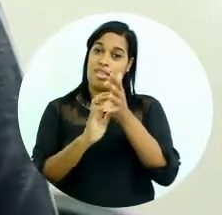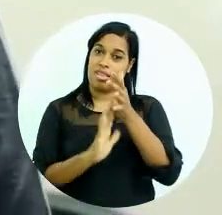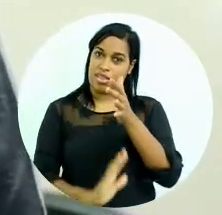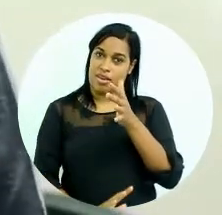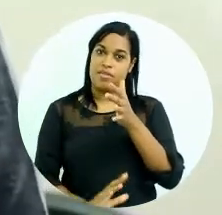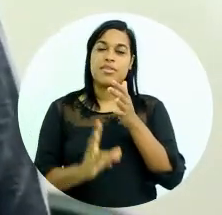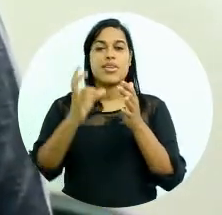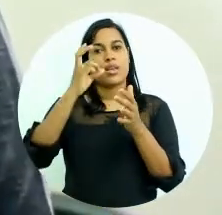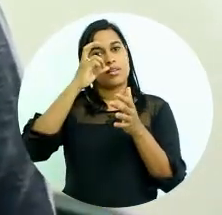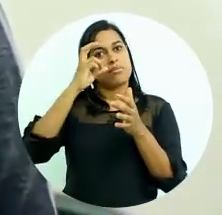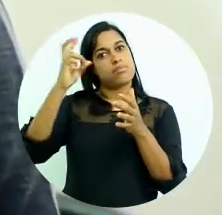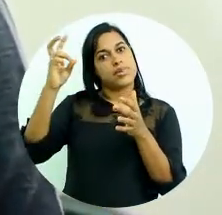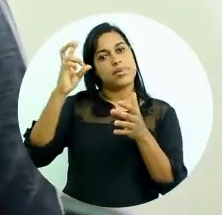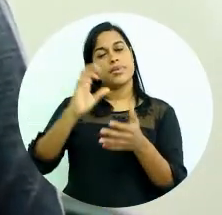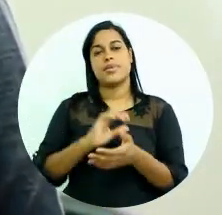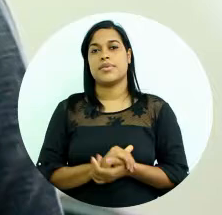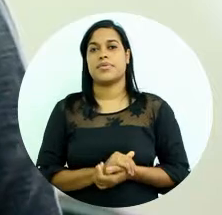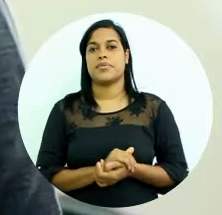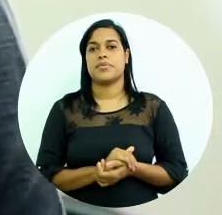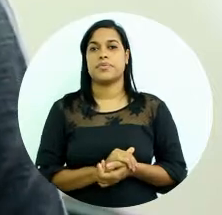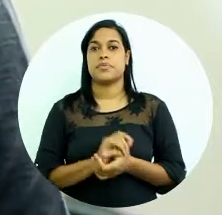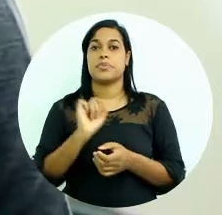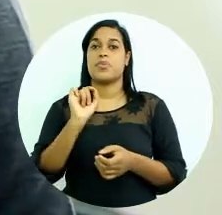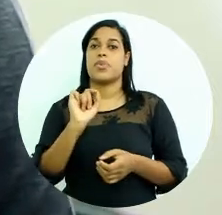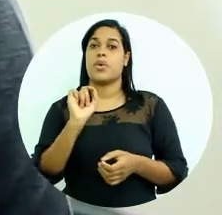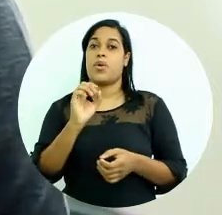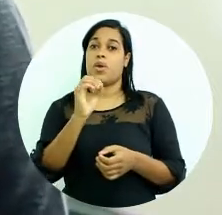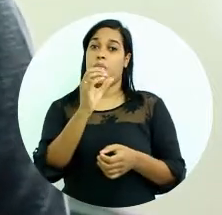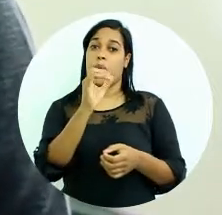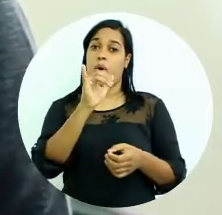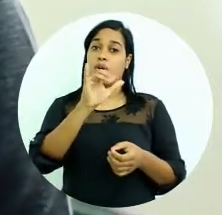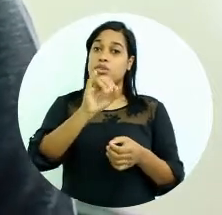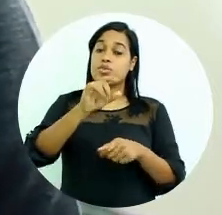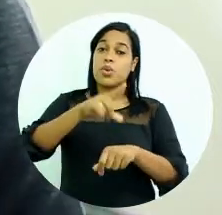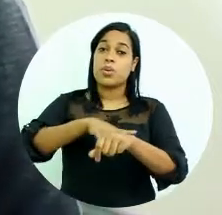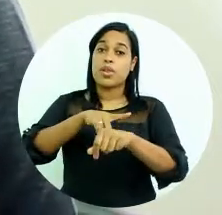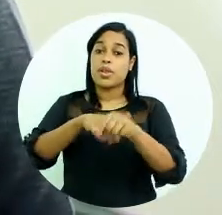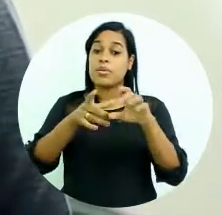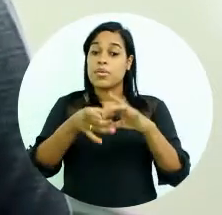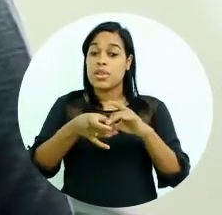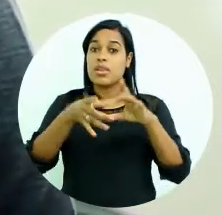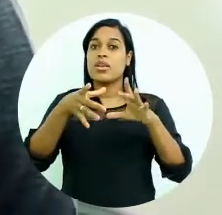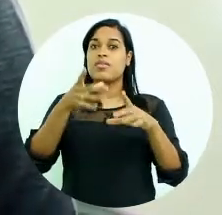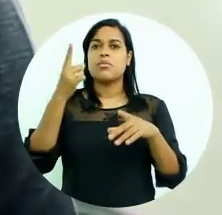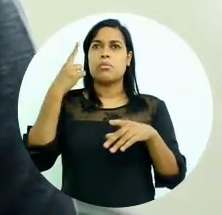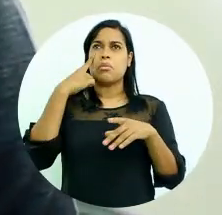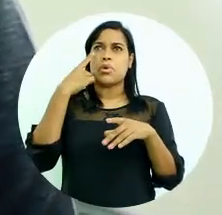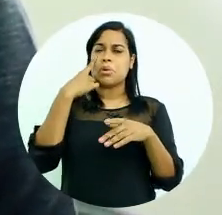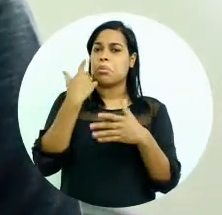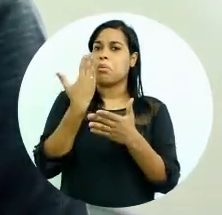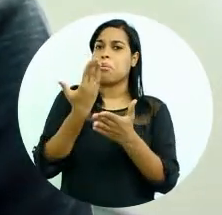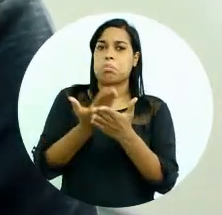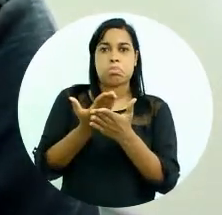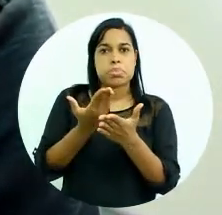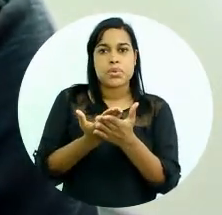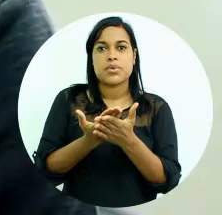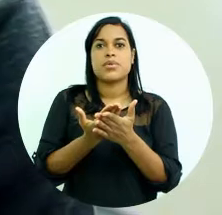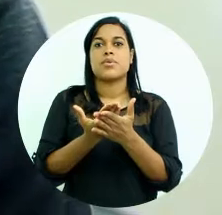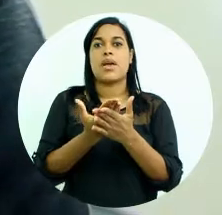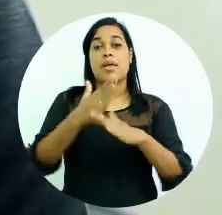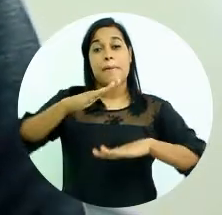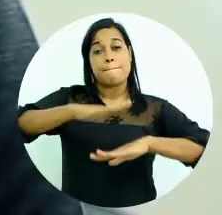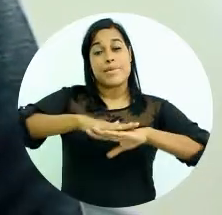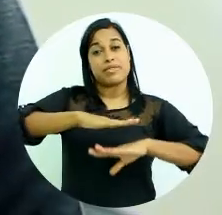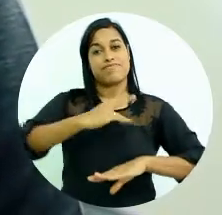essa atividade intelectual, onde o ócio ou o tempo livre para se pensar, para se